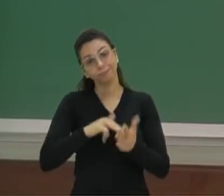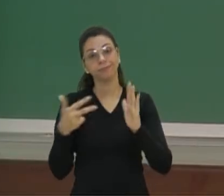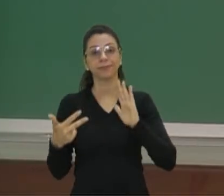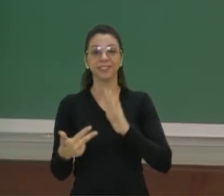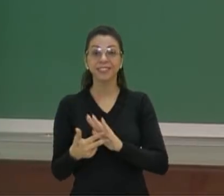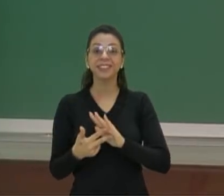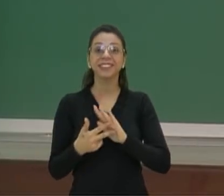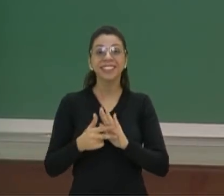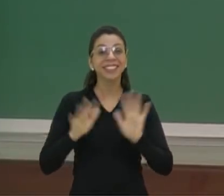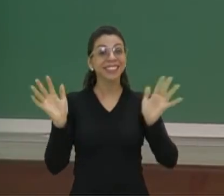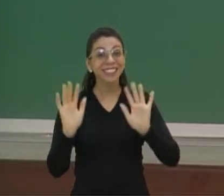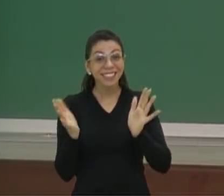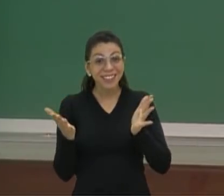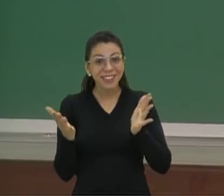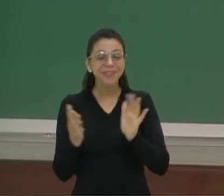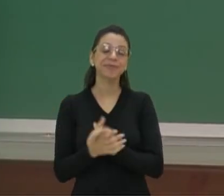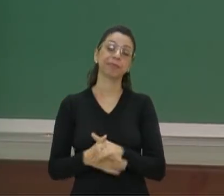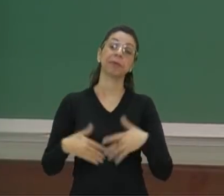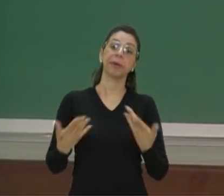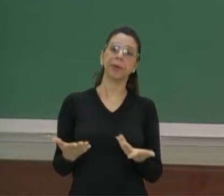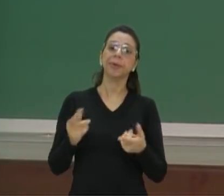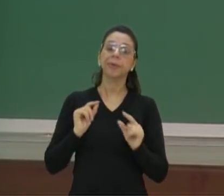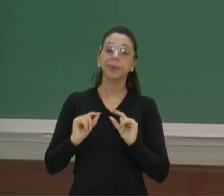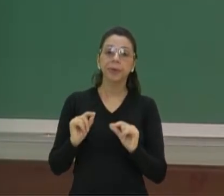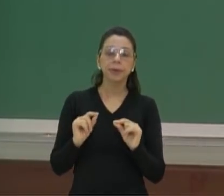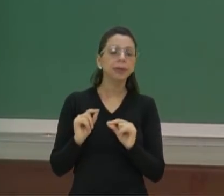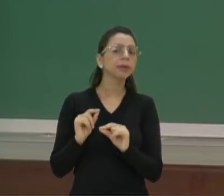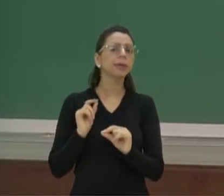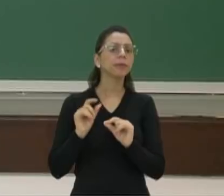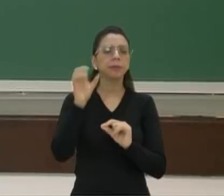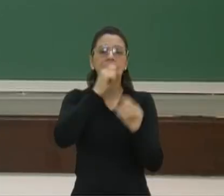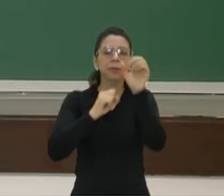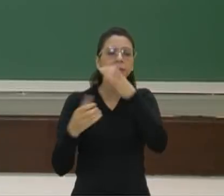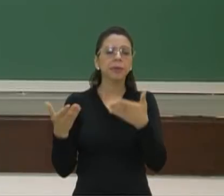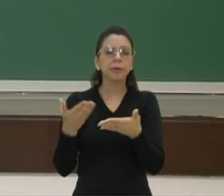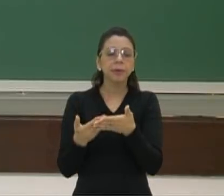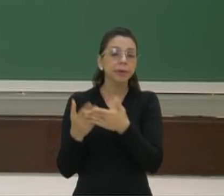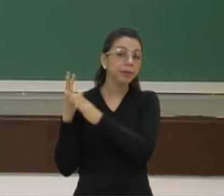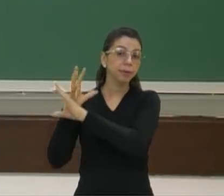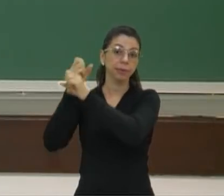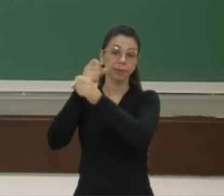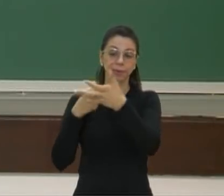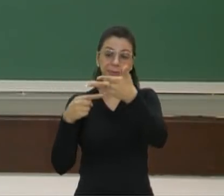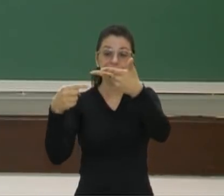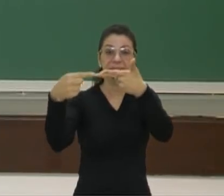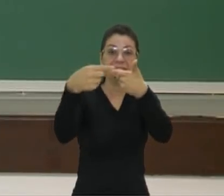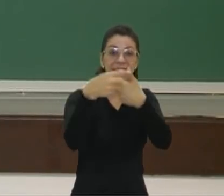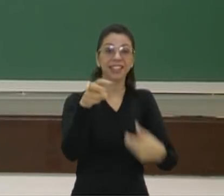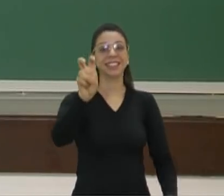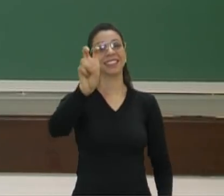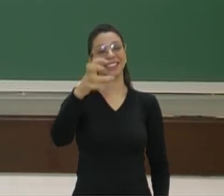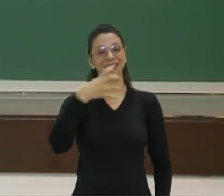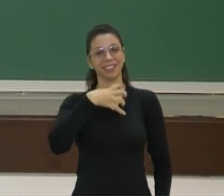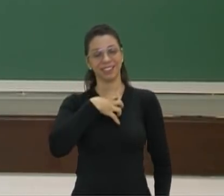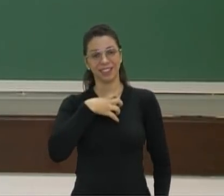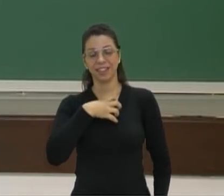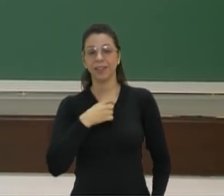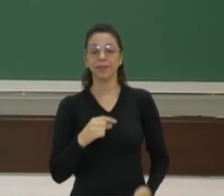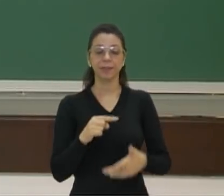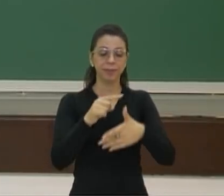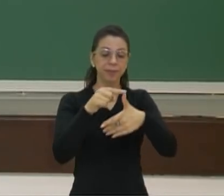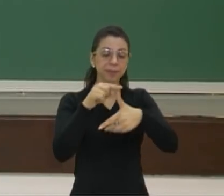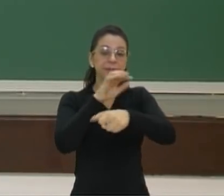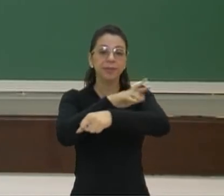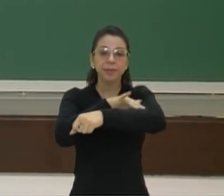significa que está na hora de dar tchau. Então, o que vocês viram na aula de hoje? Nós relembramos os 5 sentidos. Falamos do